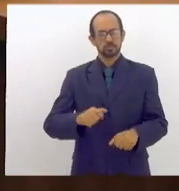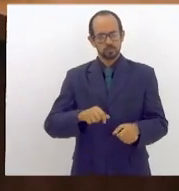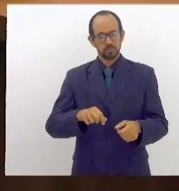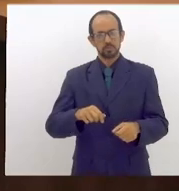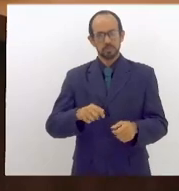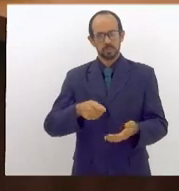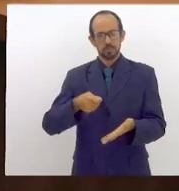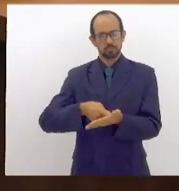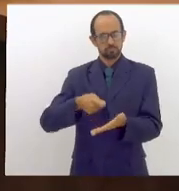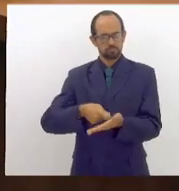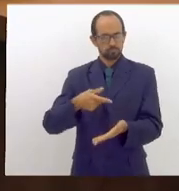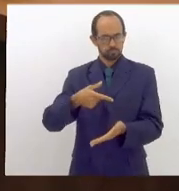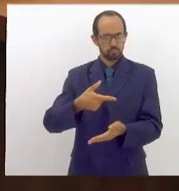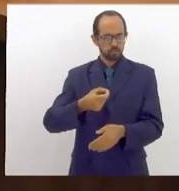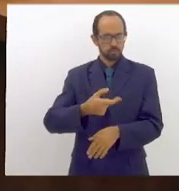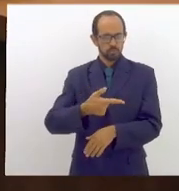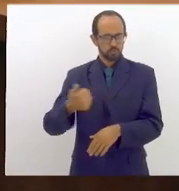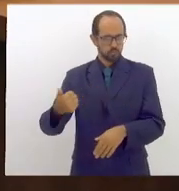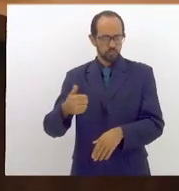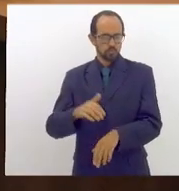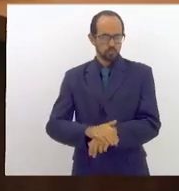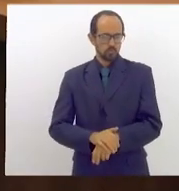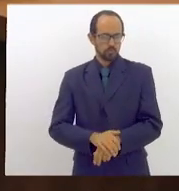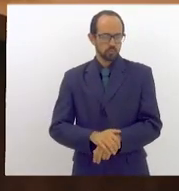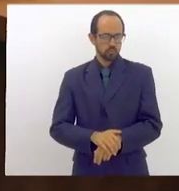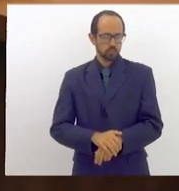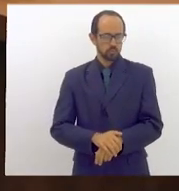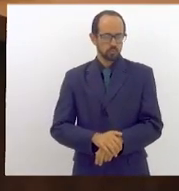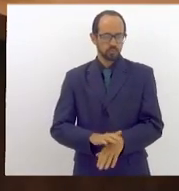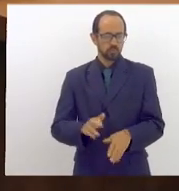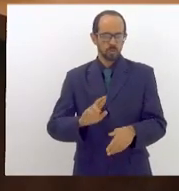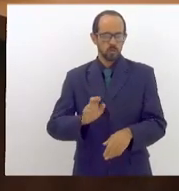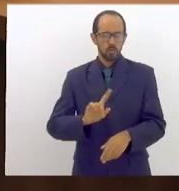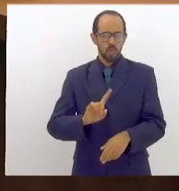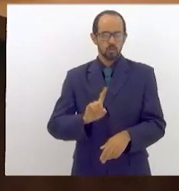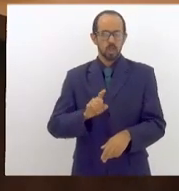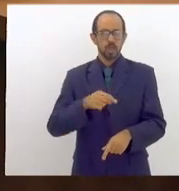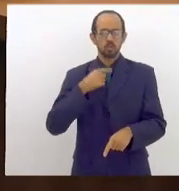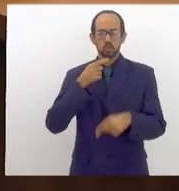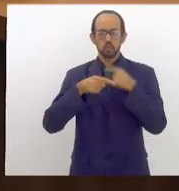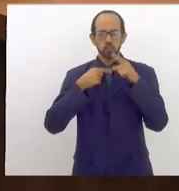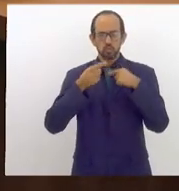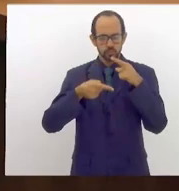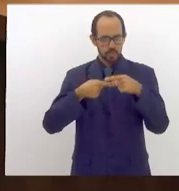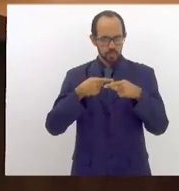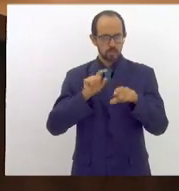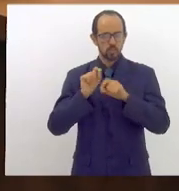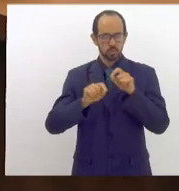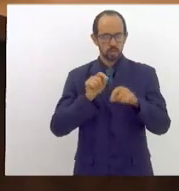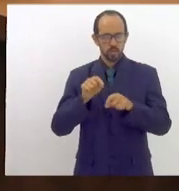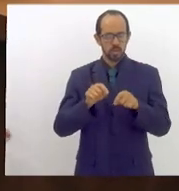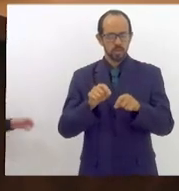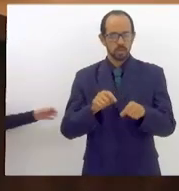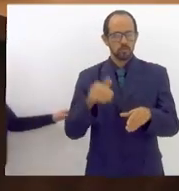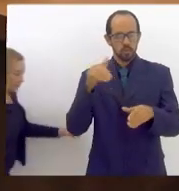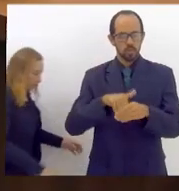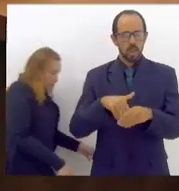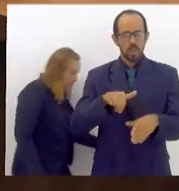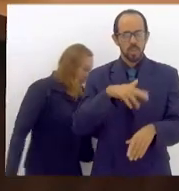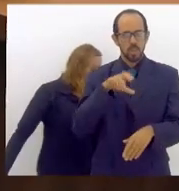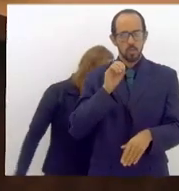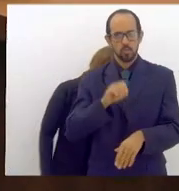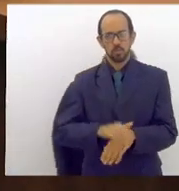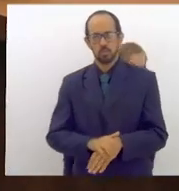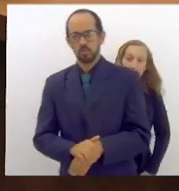empenho de 120 milhões então não resta outra alternativa que votar não pela